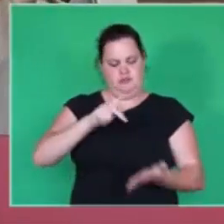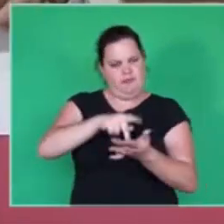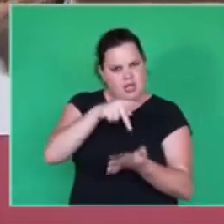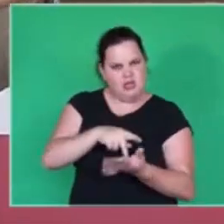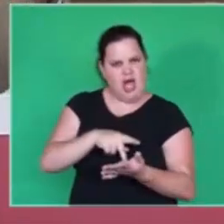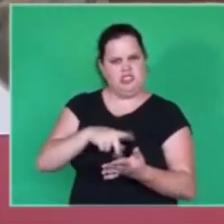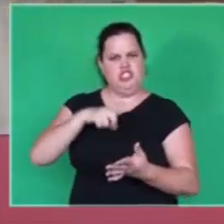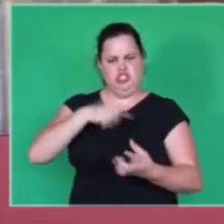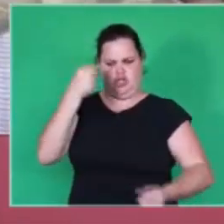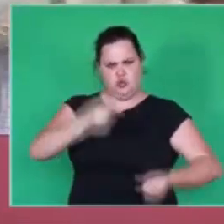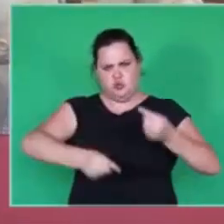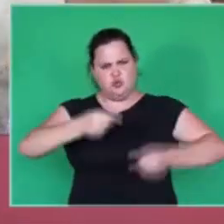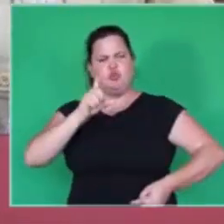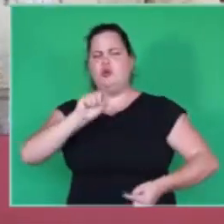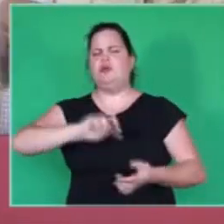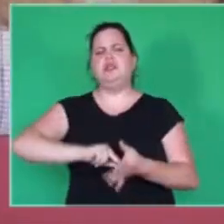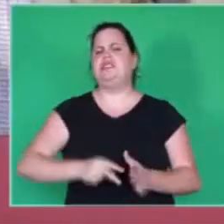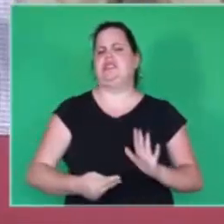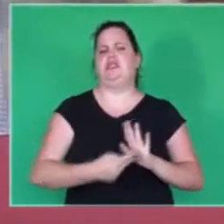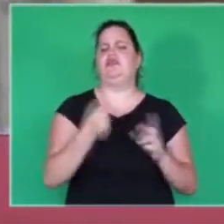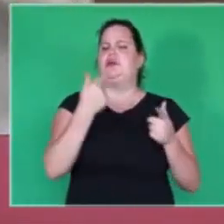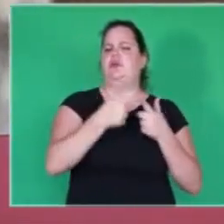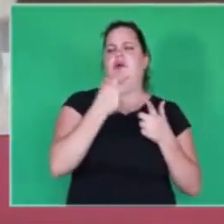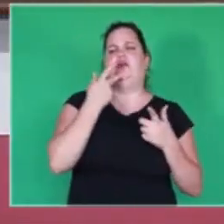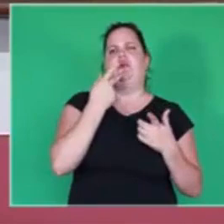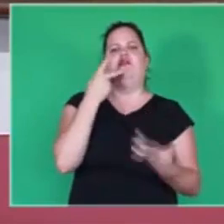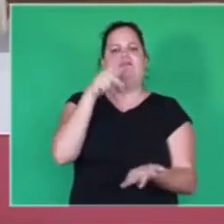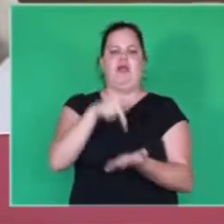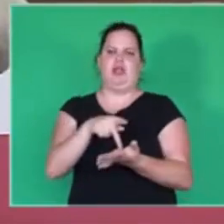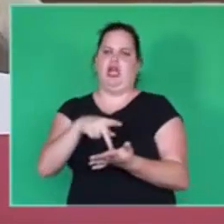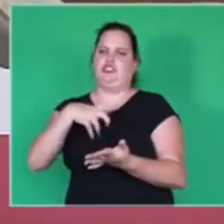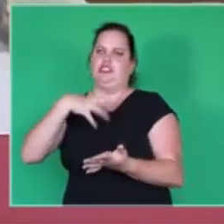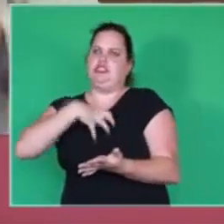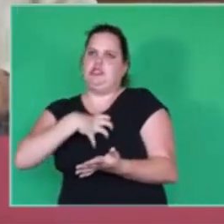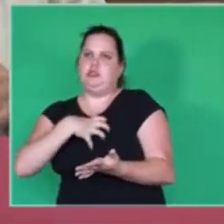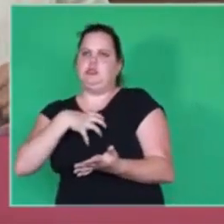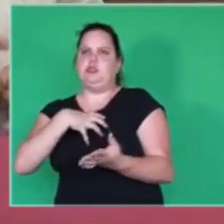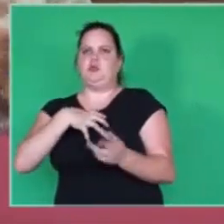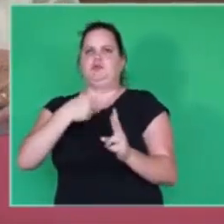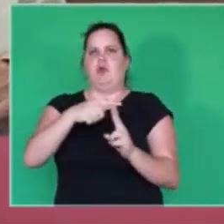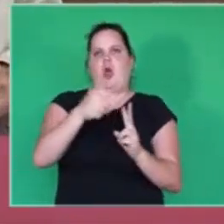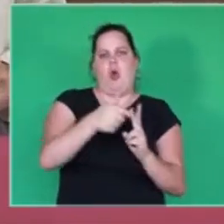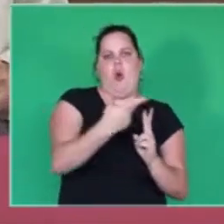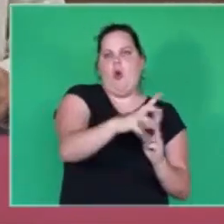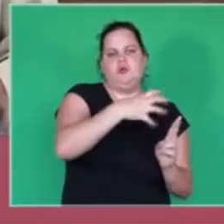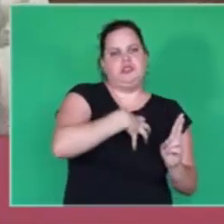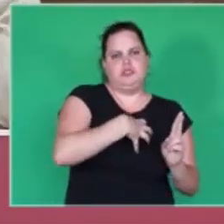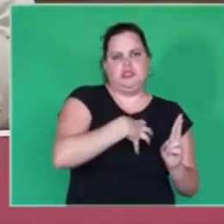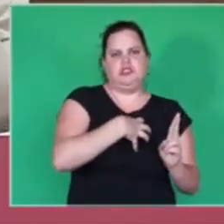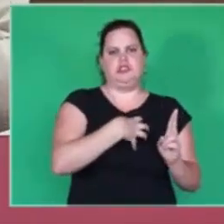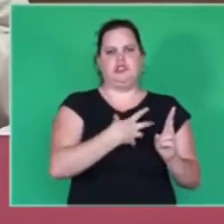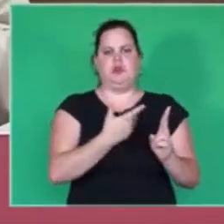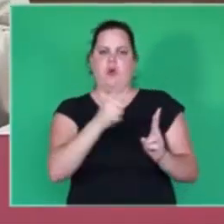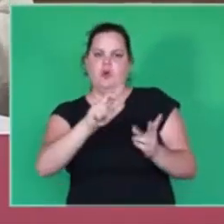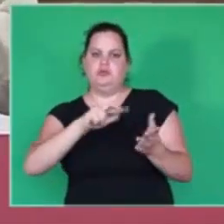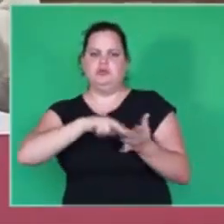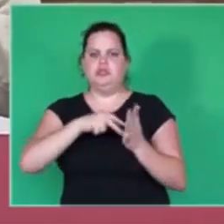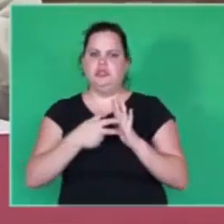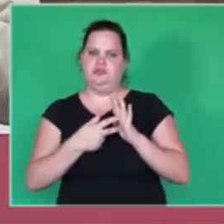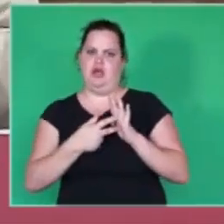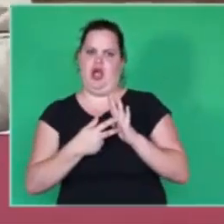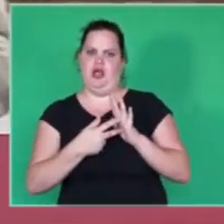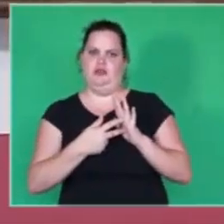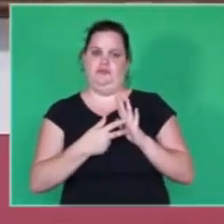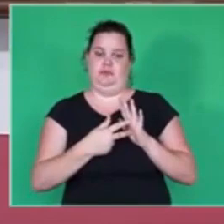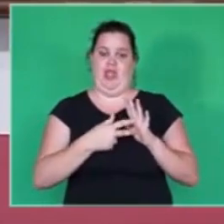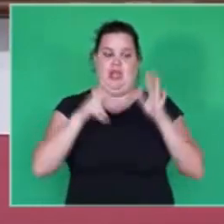definia, alguns diziam que verdade tinha um sentido, outros diziam que era outra, e ele entendeu que Jesus era